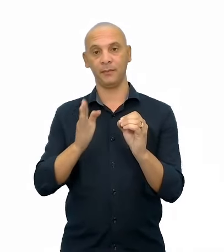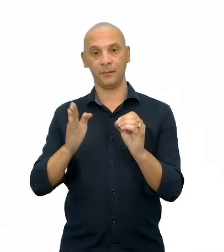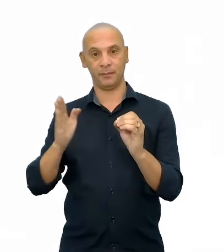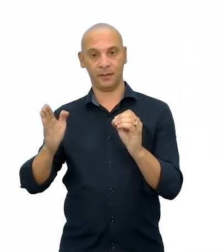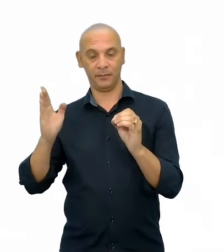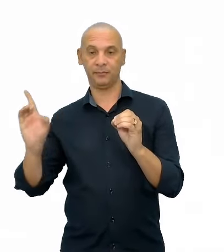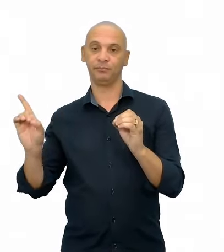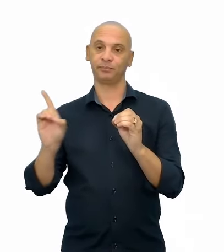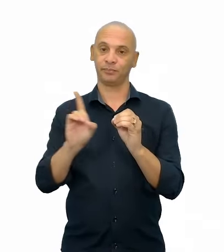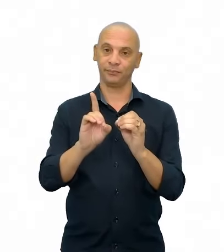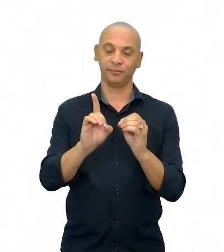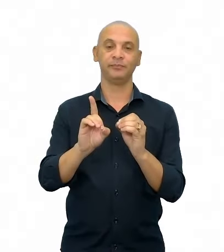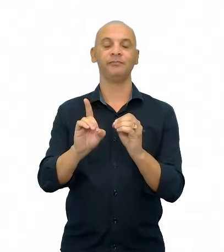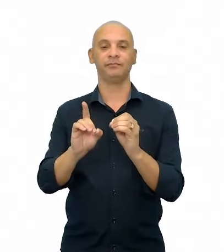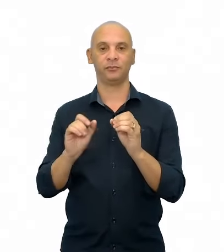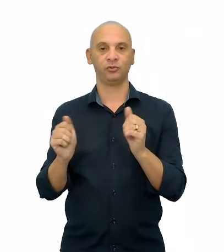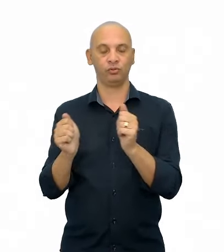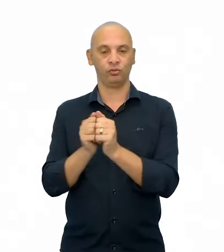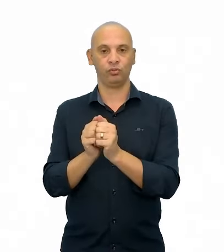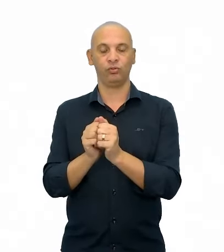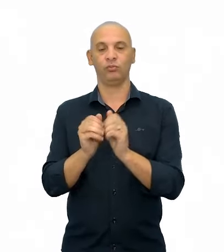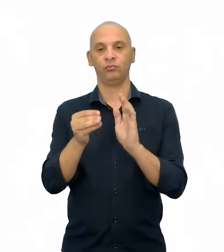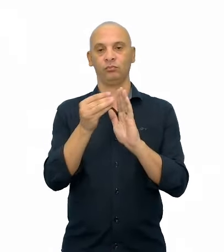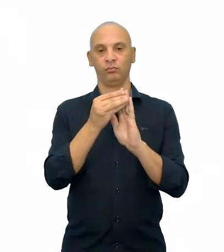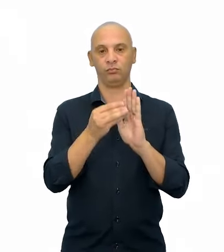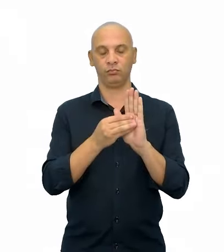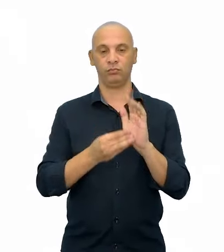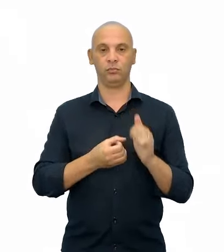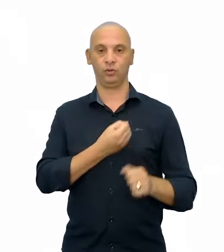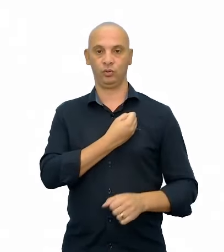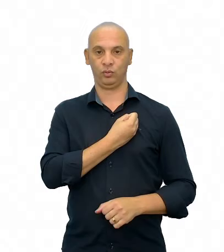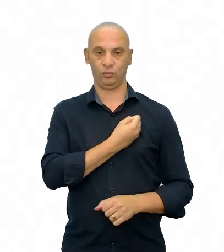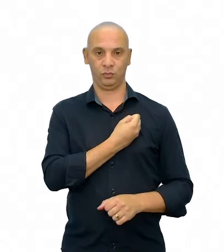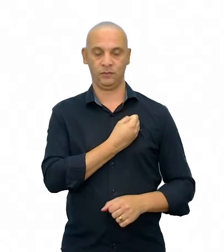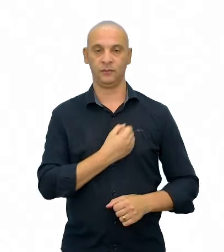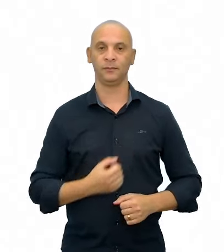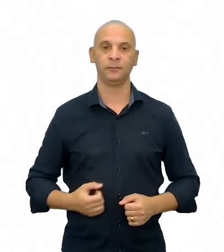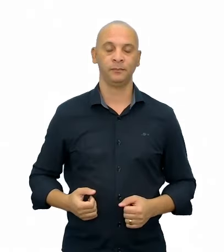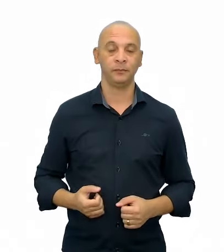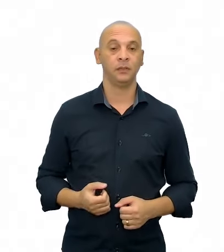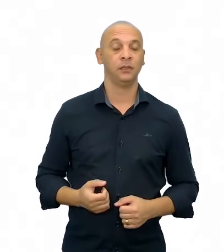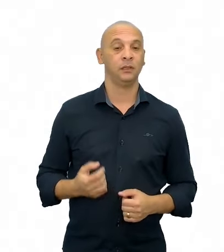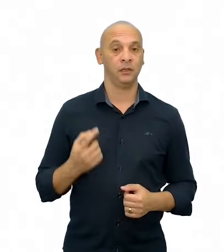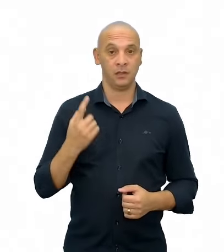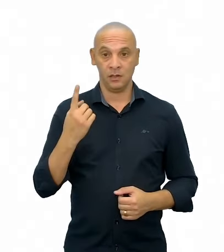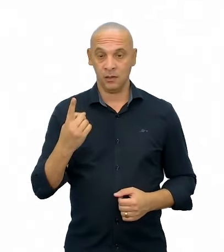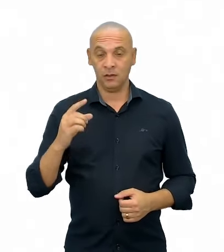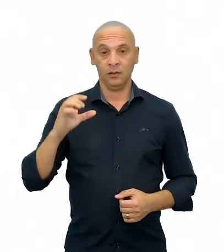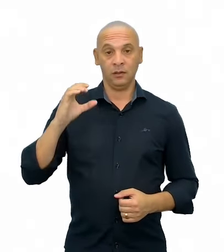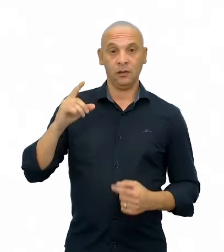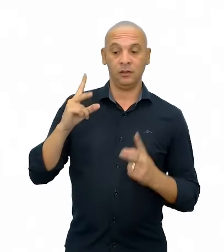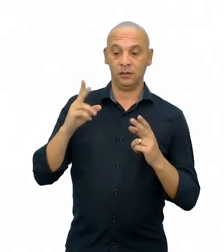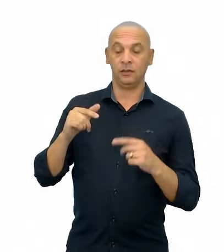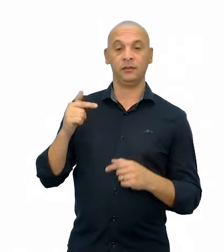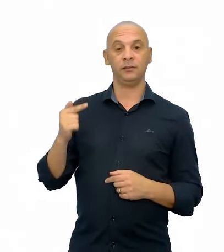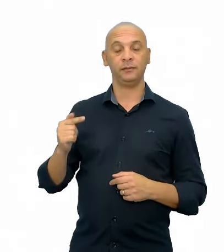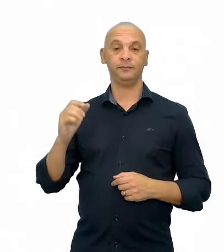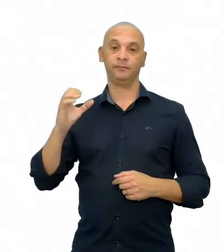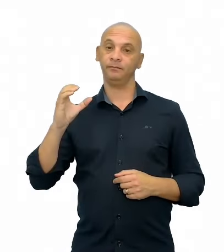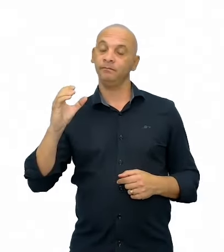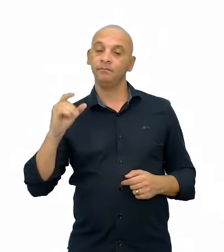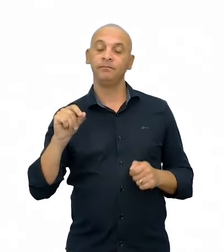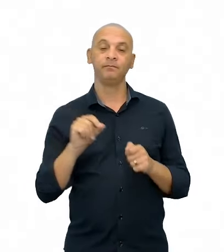adicionar uma centena aos números 7 e 3. Uma centena mais 7 centenas